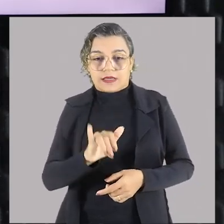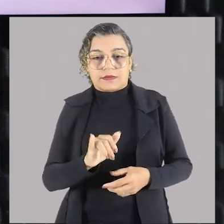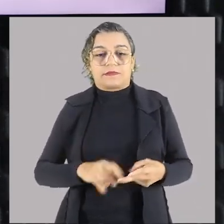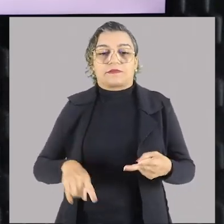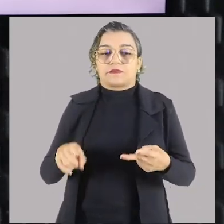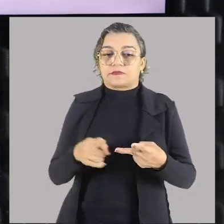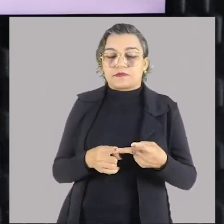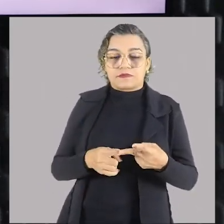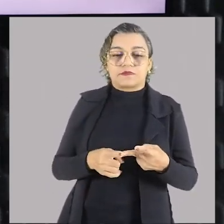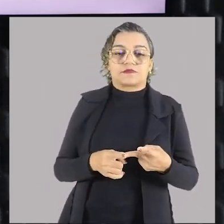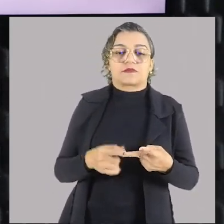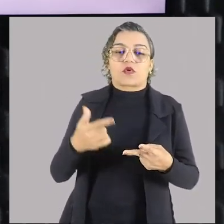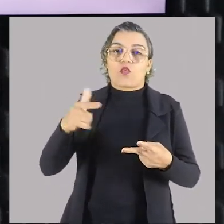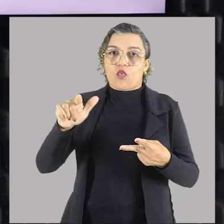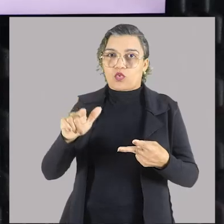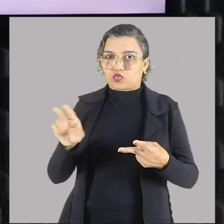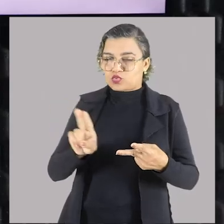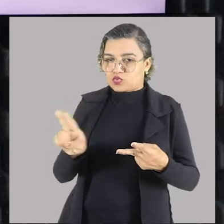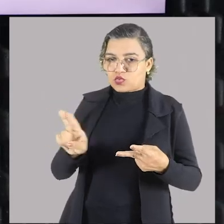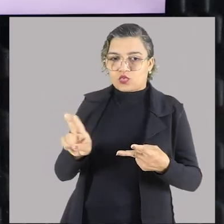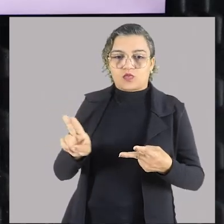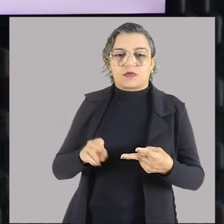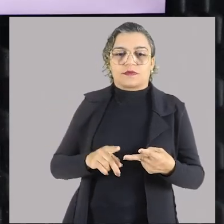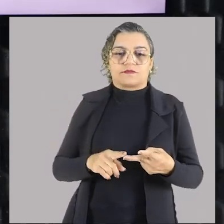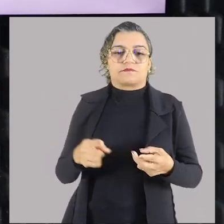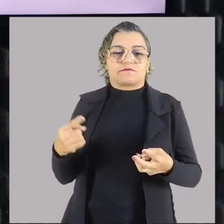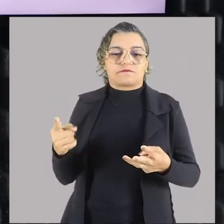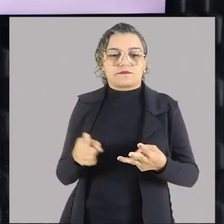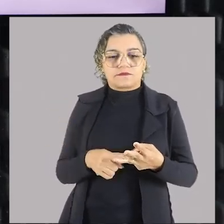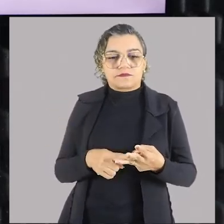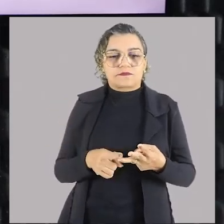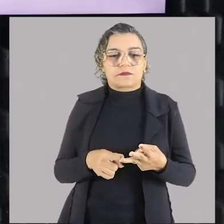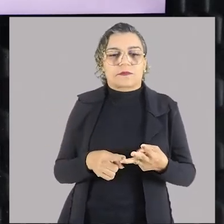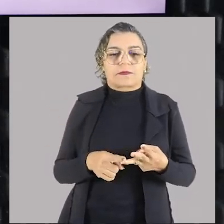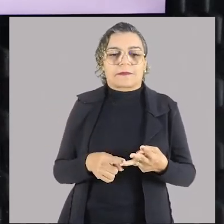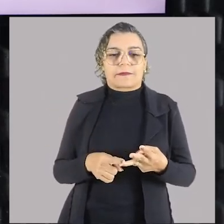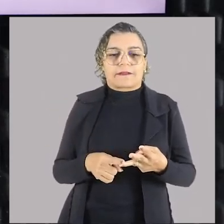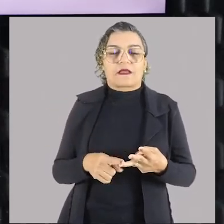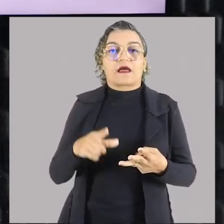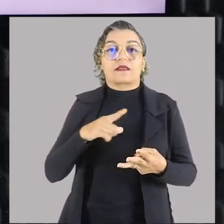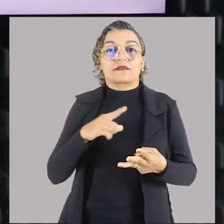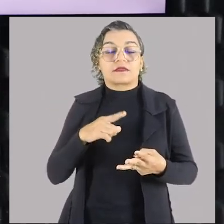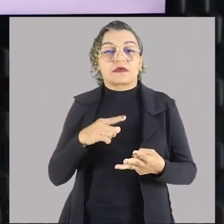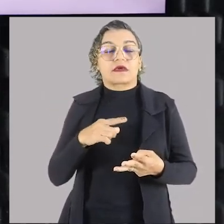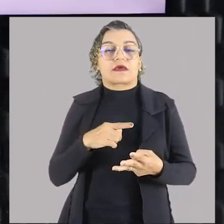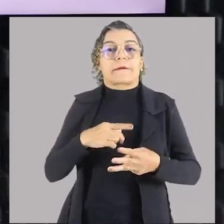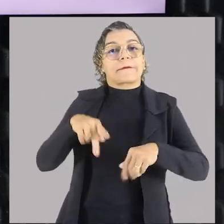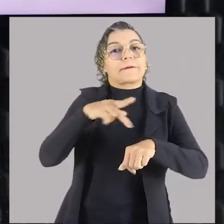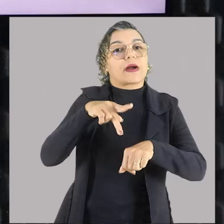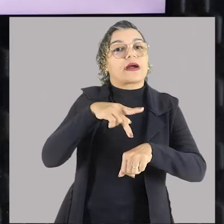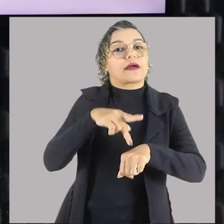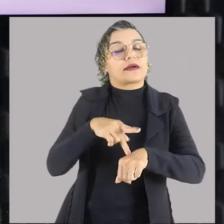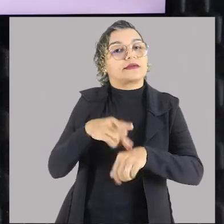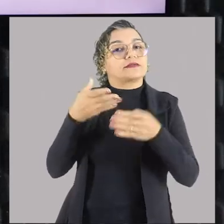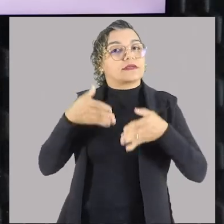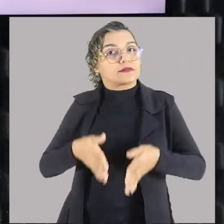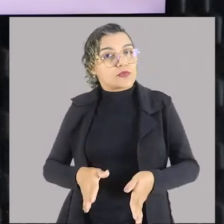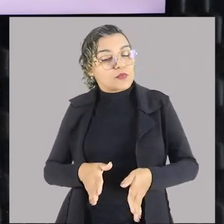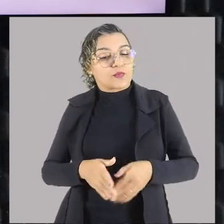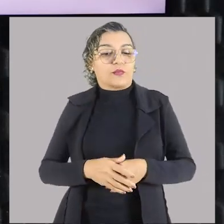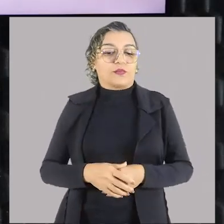temos o nome da outra pessoa, Rachel. Nós temos falando de nacionalidade, então de onde essa pessoa